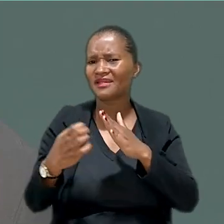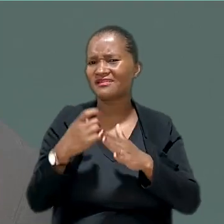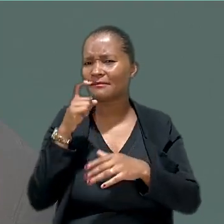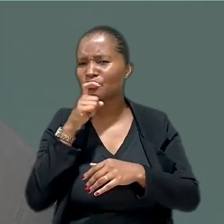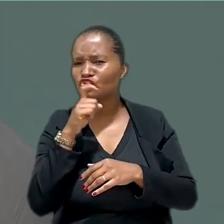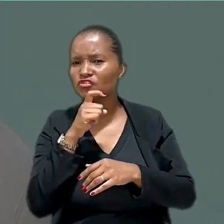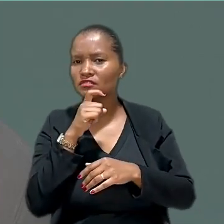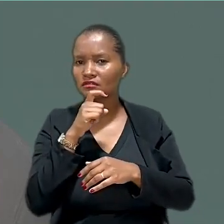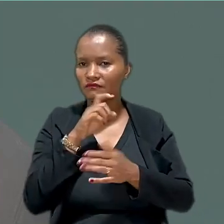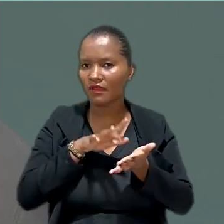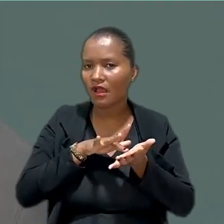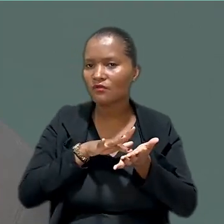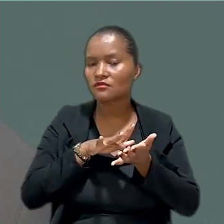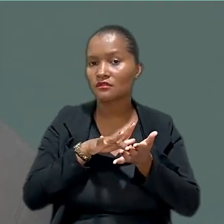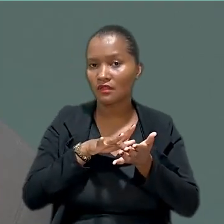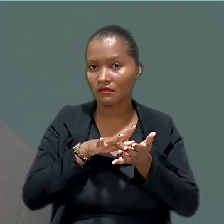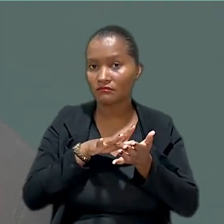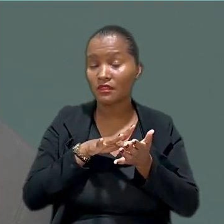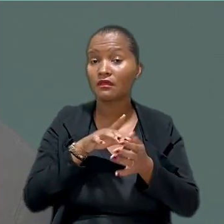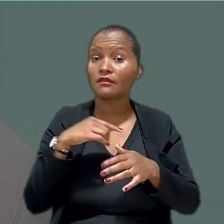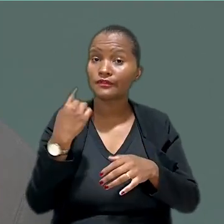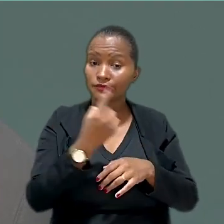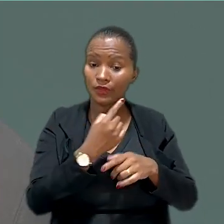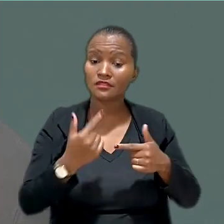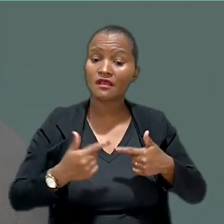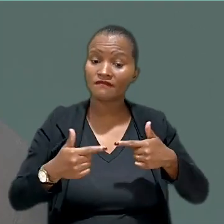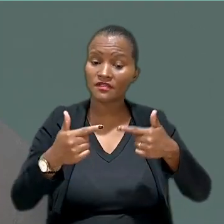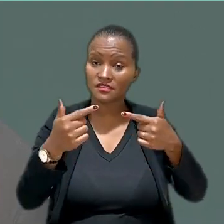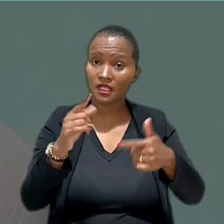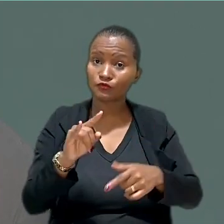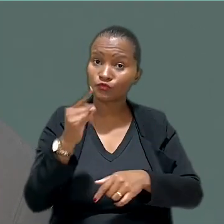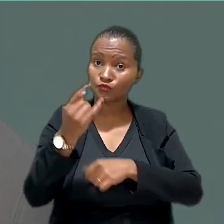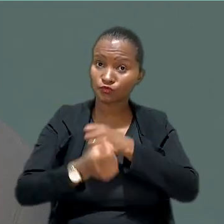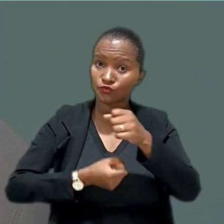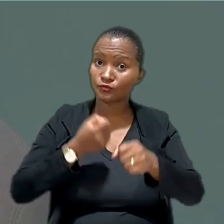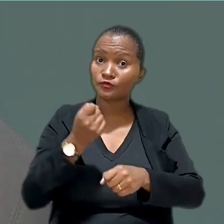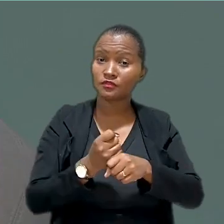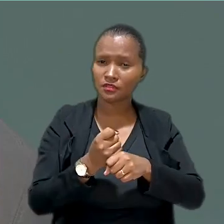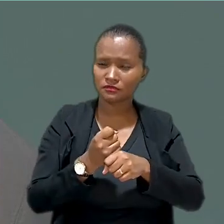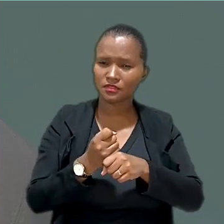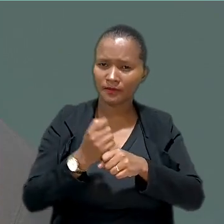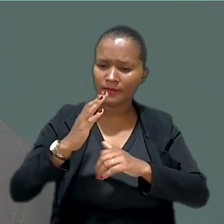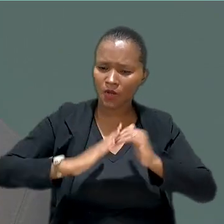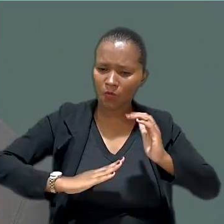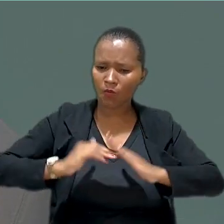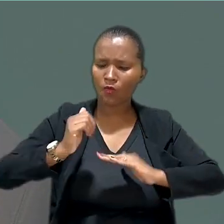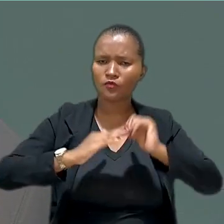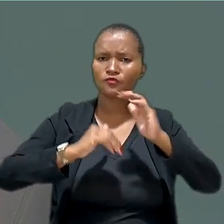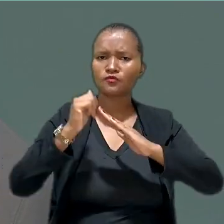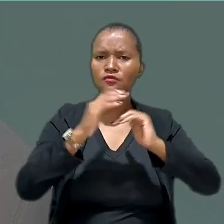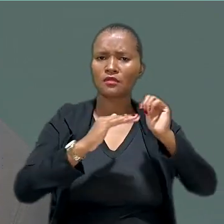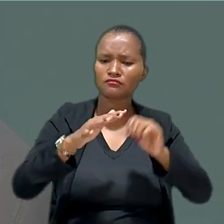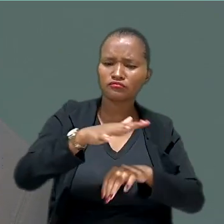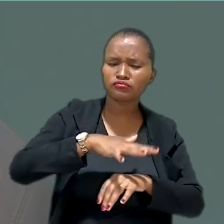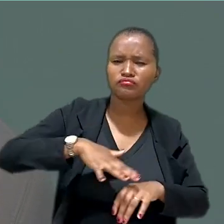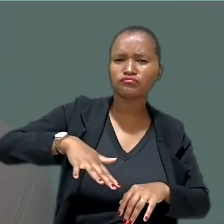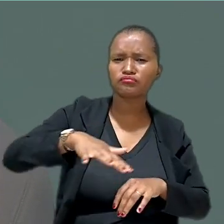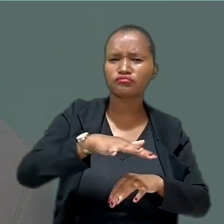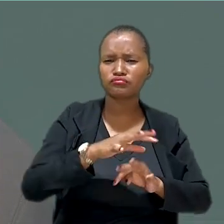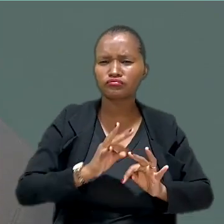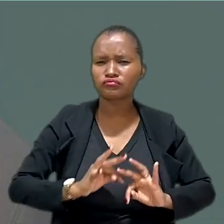fachada. Então, para isso, nós temos avançado nos últimos anos cada vez mais para a construção de todo um campo